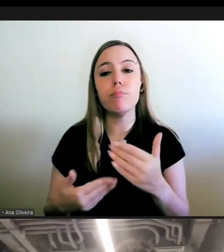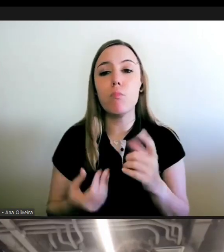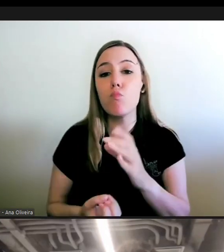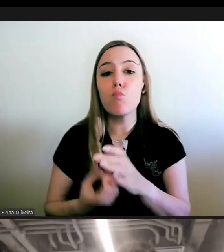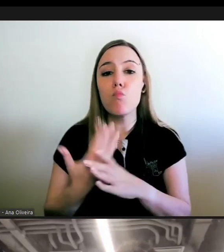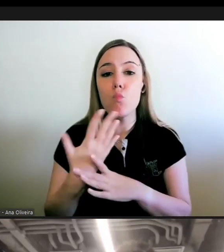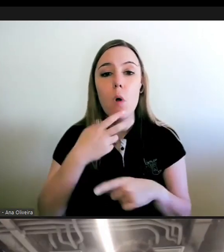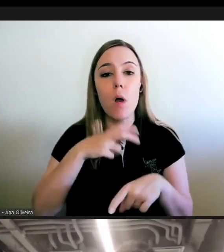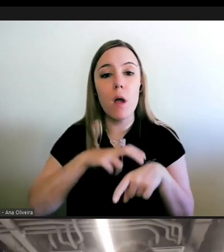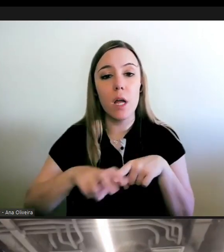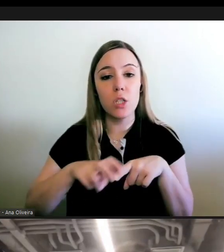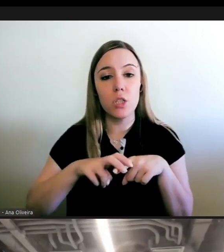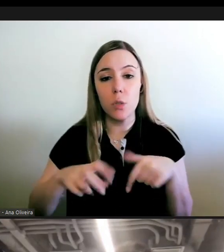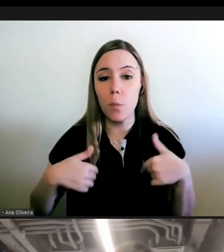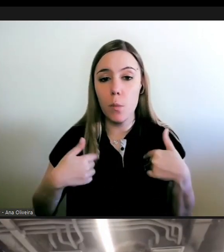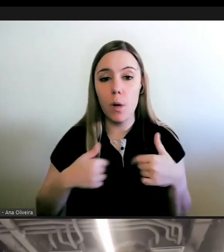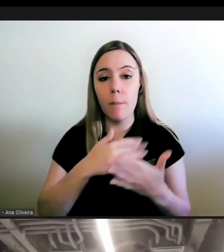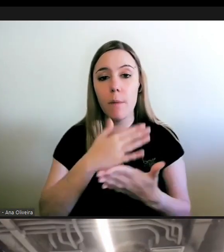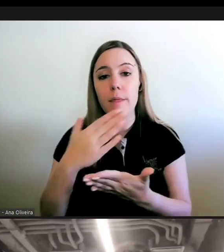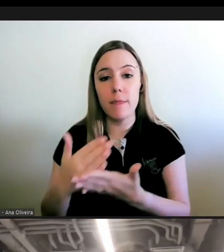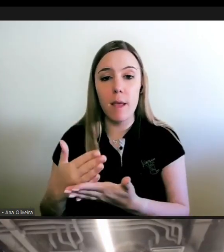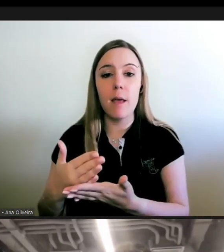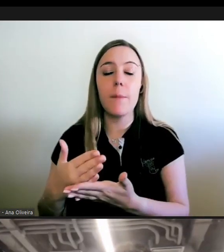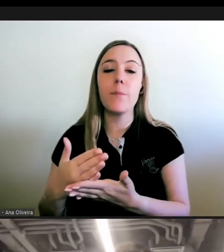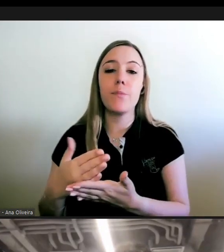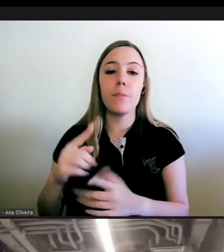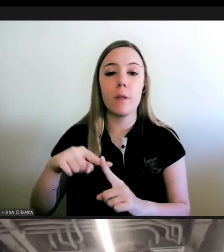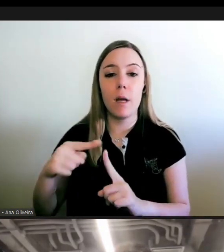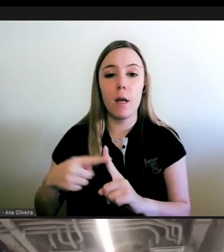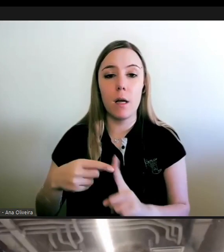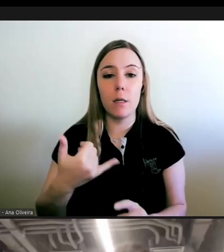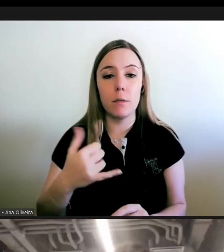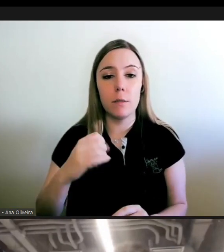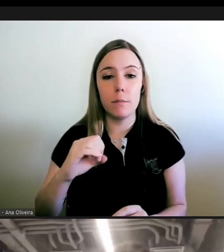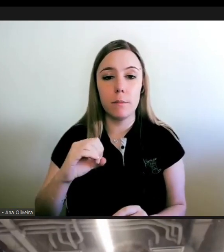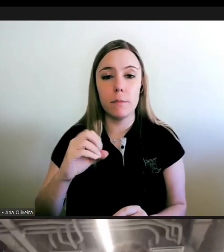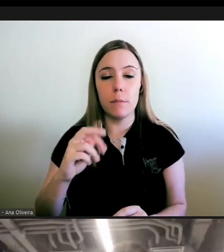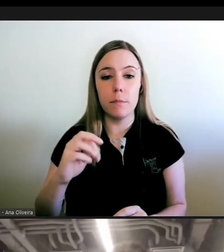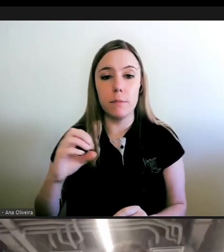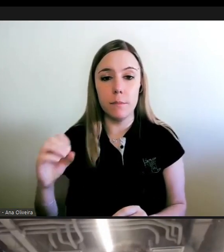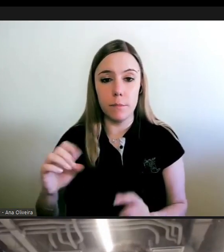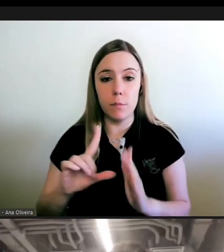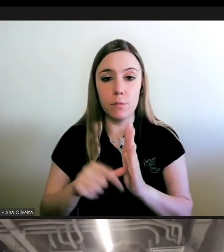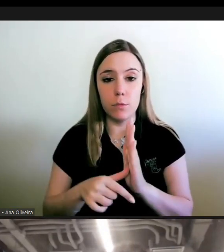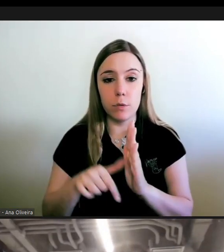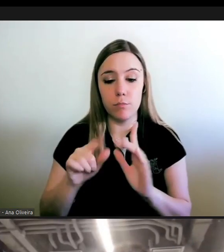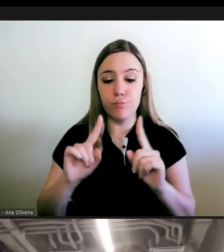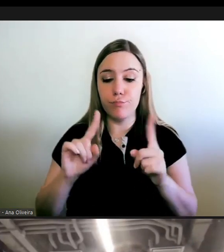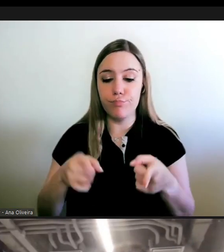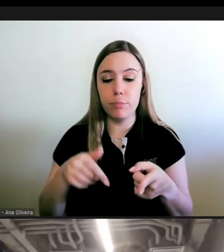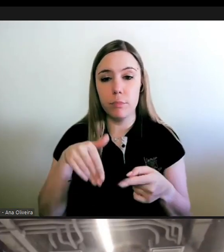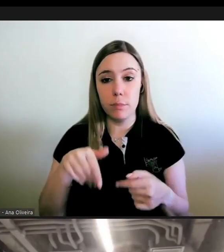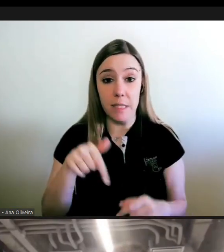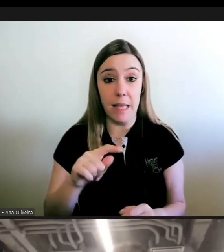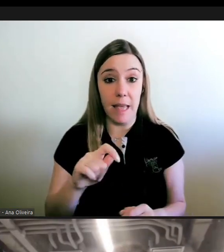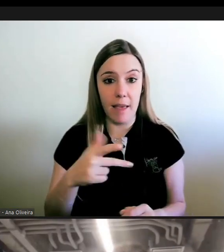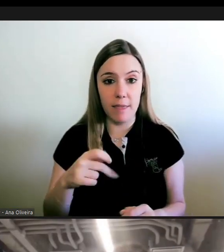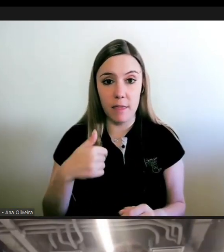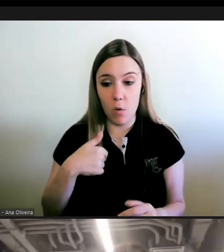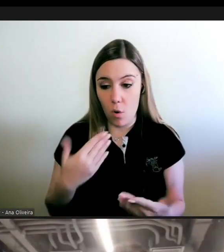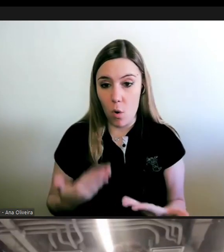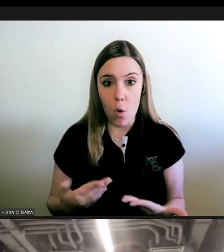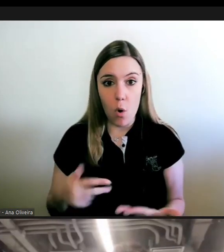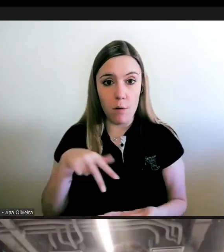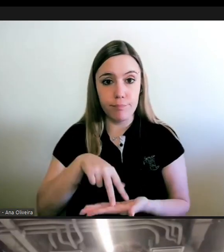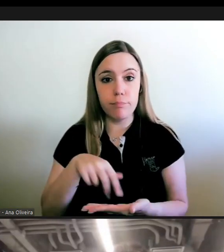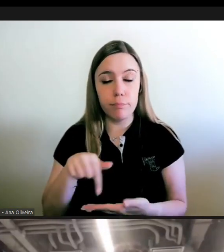até o ano de 2030, onde os grandes projetos está a avançar exatamente aqui na ETA, onde me encontro, isto na medida em que